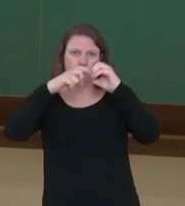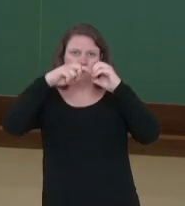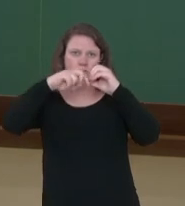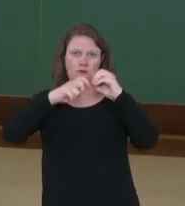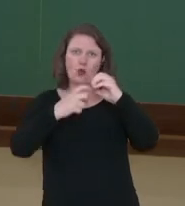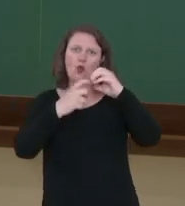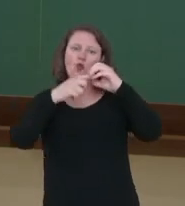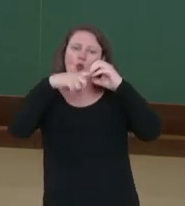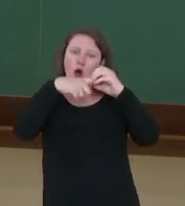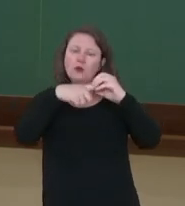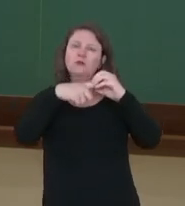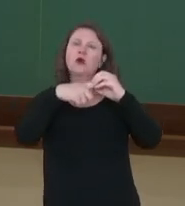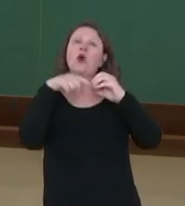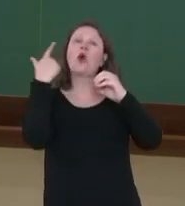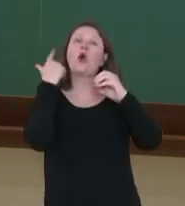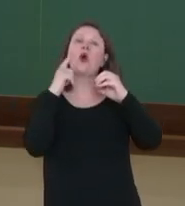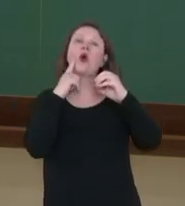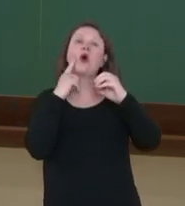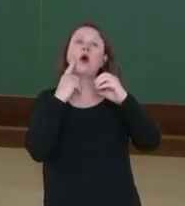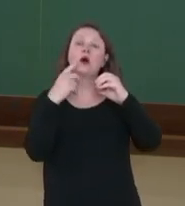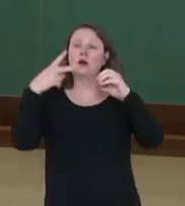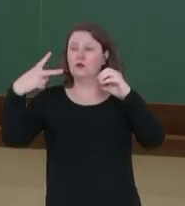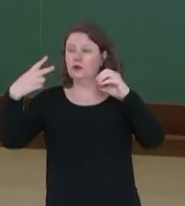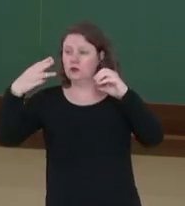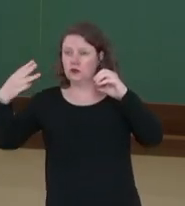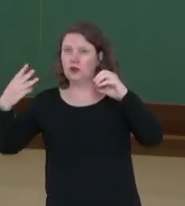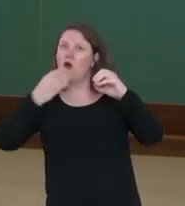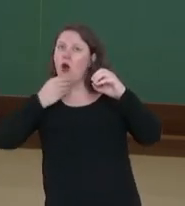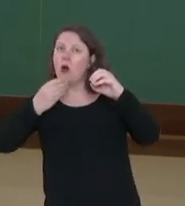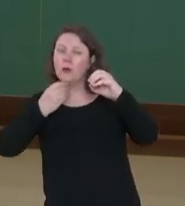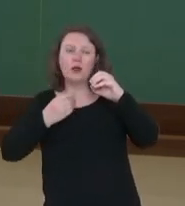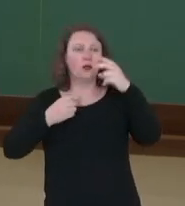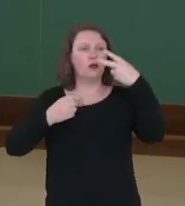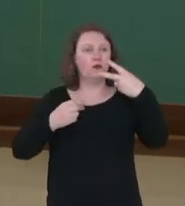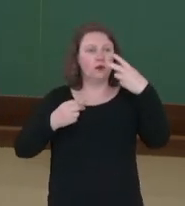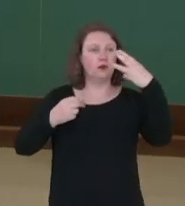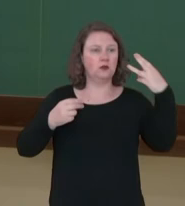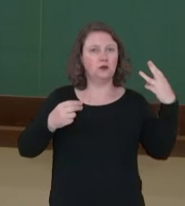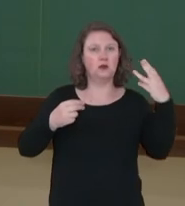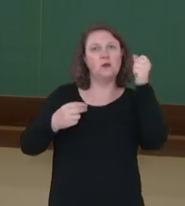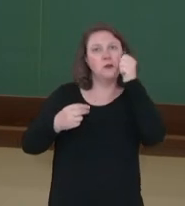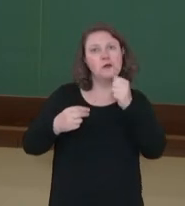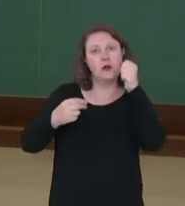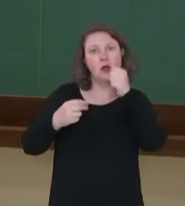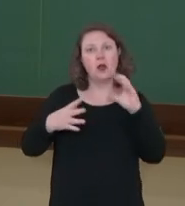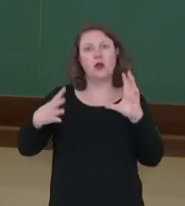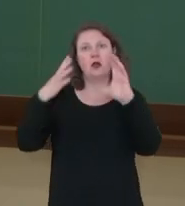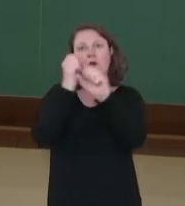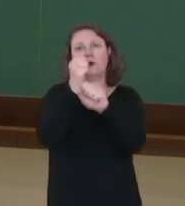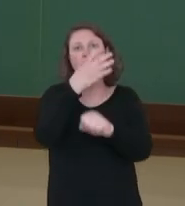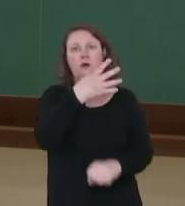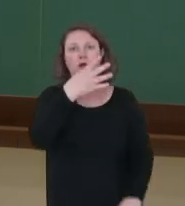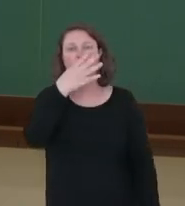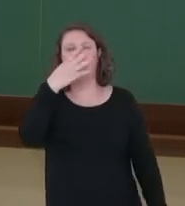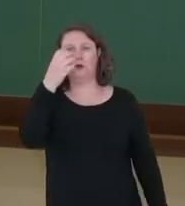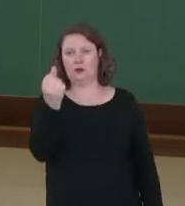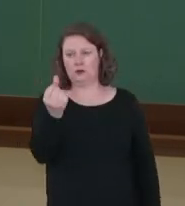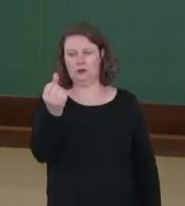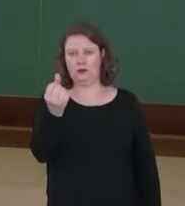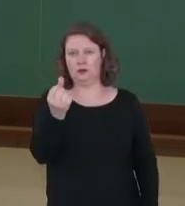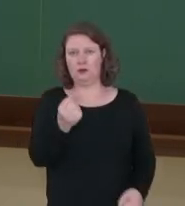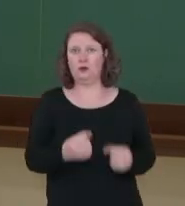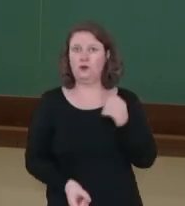gente vai juntar essas informações, 23 com 23, 46. E aí a gente vai ter a formação, então, de